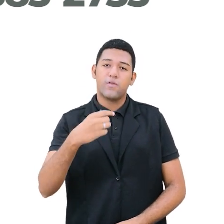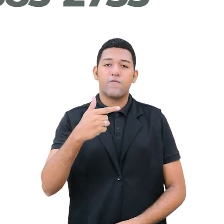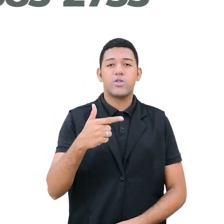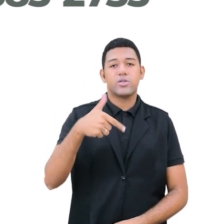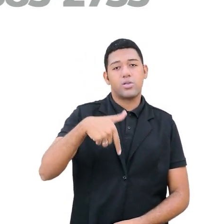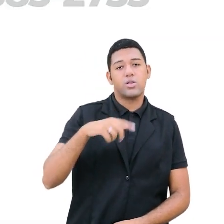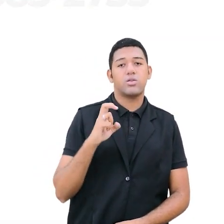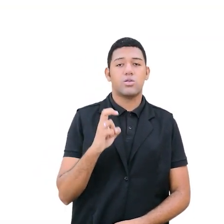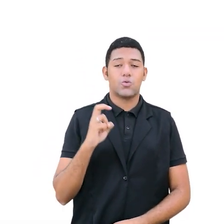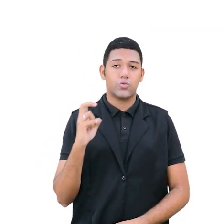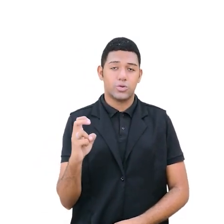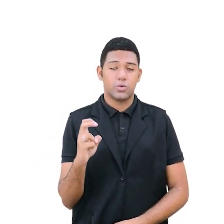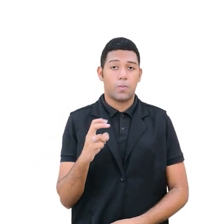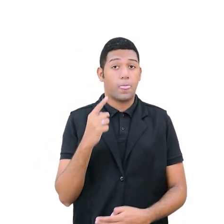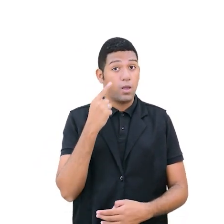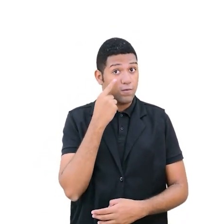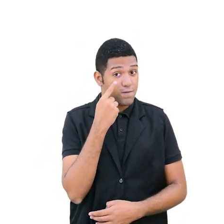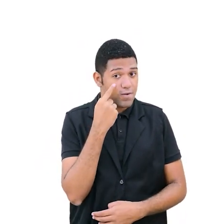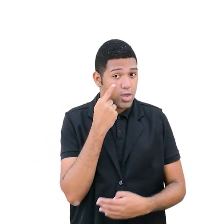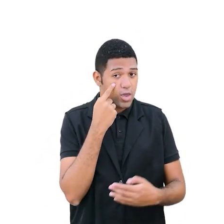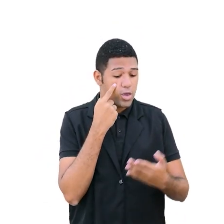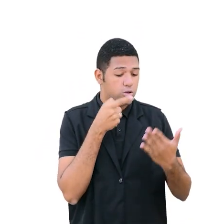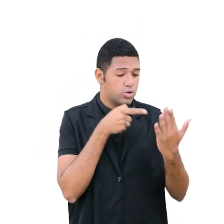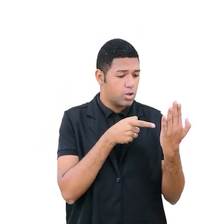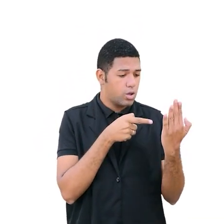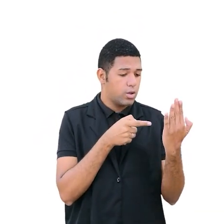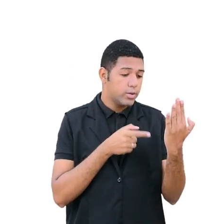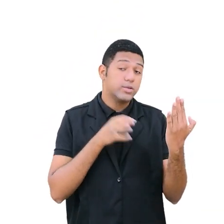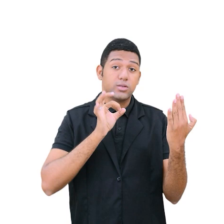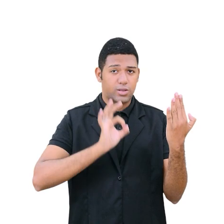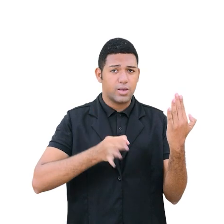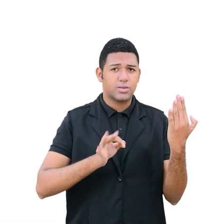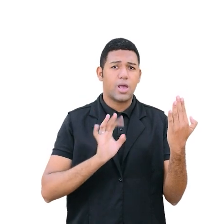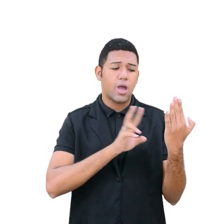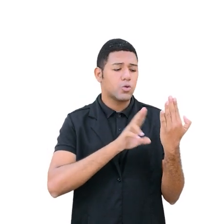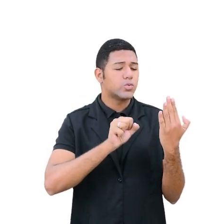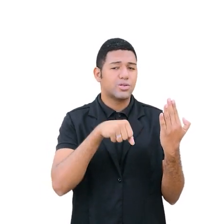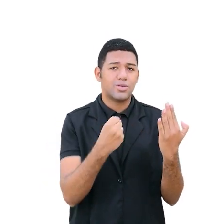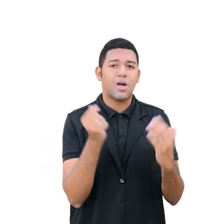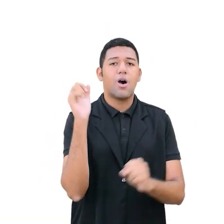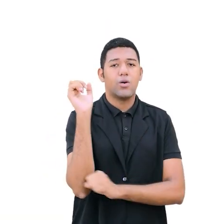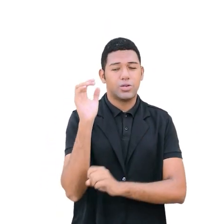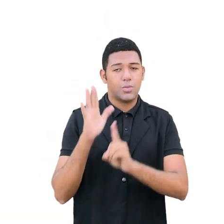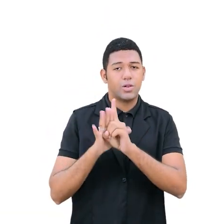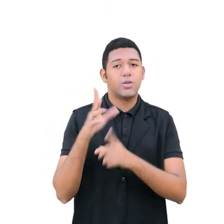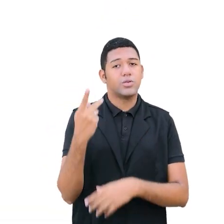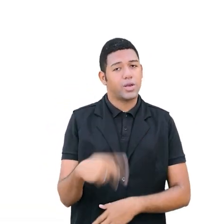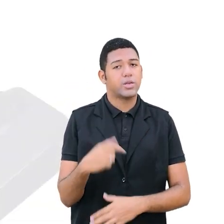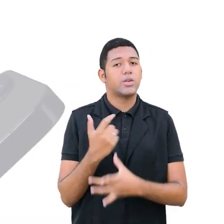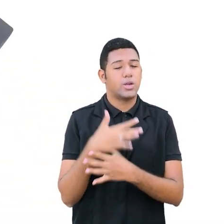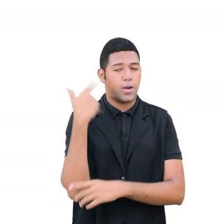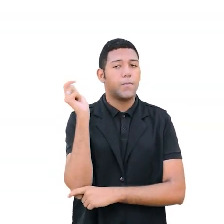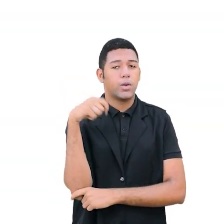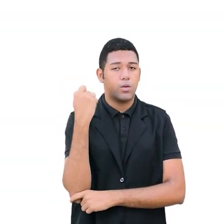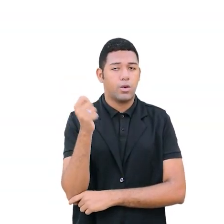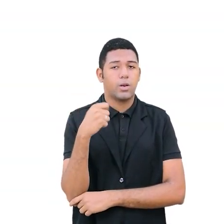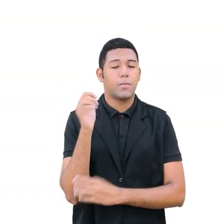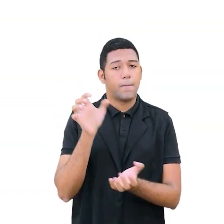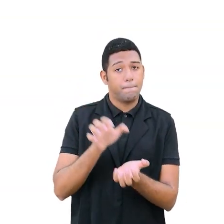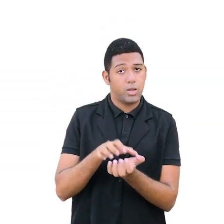819883-2755 verifique se a contribuição é para a Igreja Evangélica Assembleia de Deus em Abreu e Lima